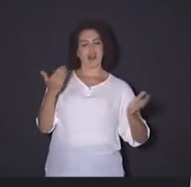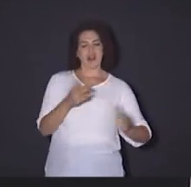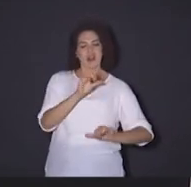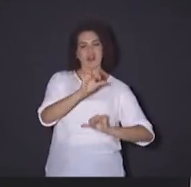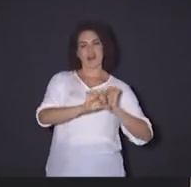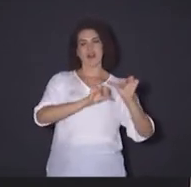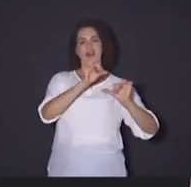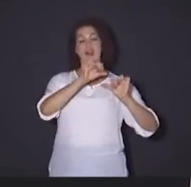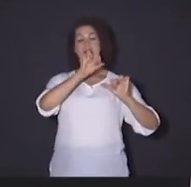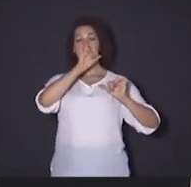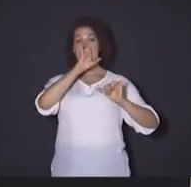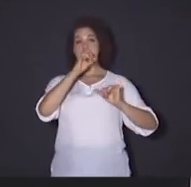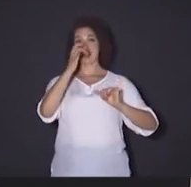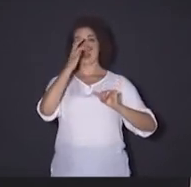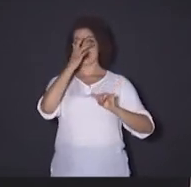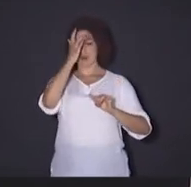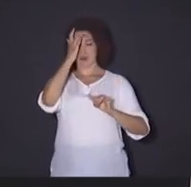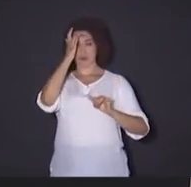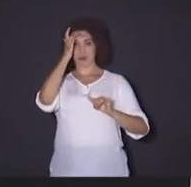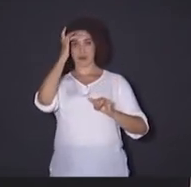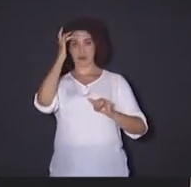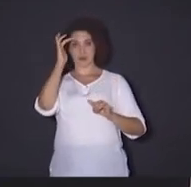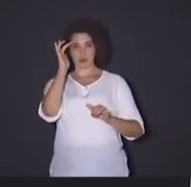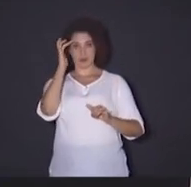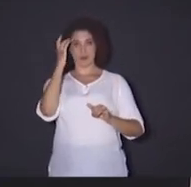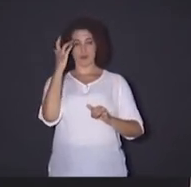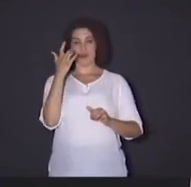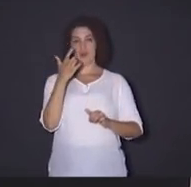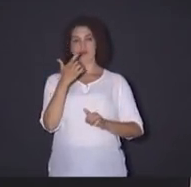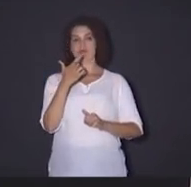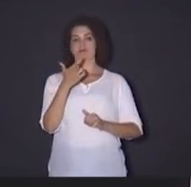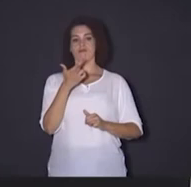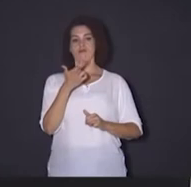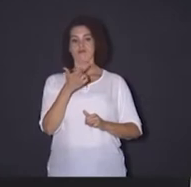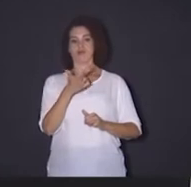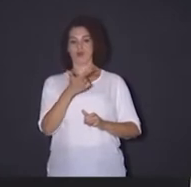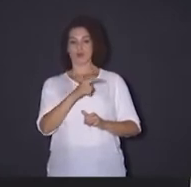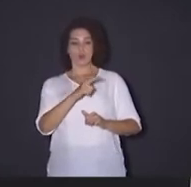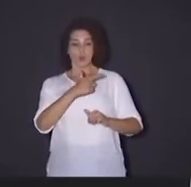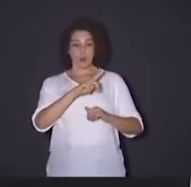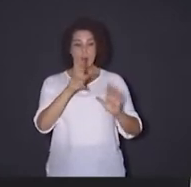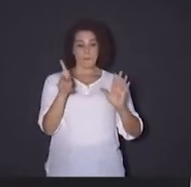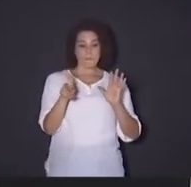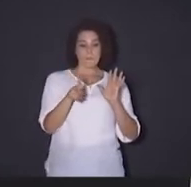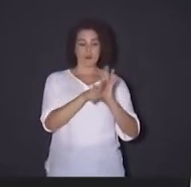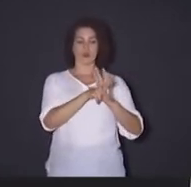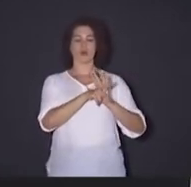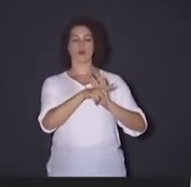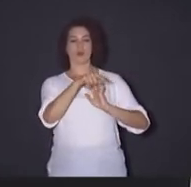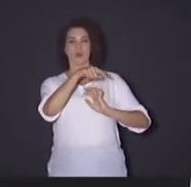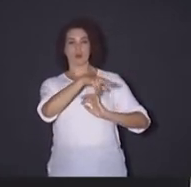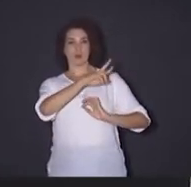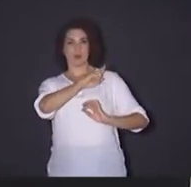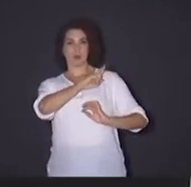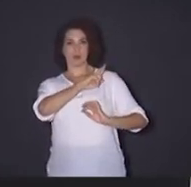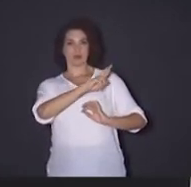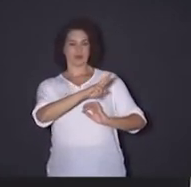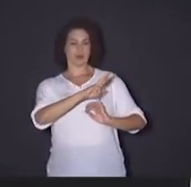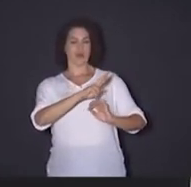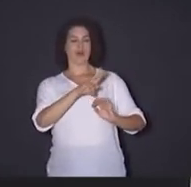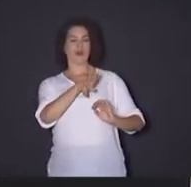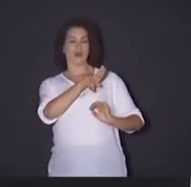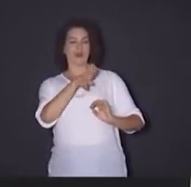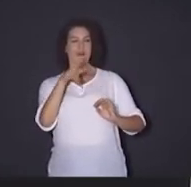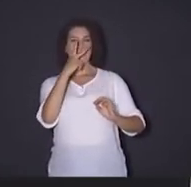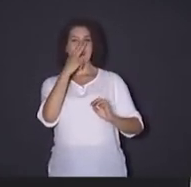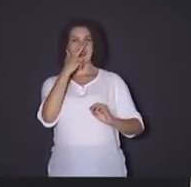feita e esse é o nome é ótimo pra falar do que a gente faz lá refazer nossa própria cabeça sendo que nossa cabeça é nosso